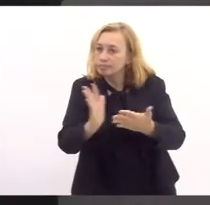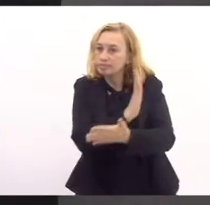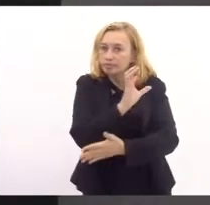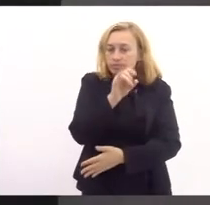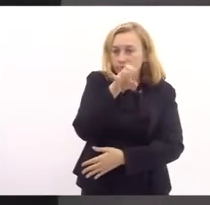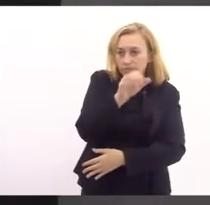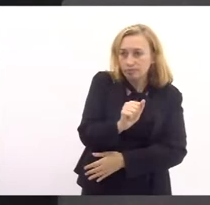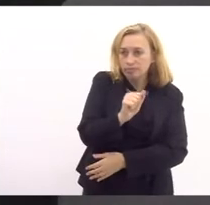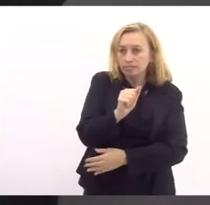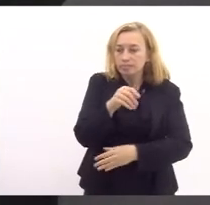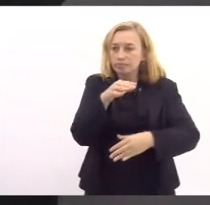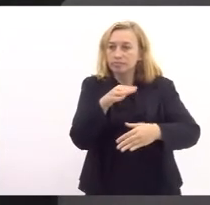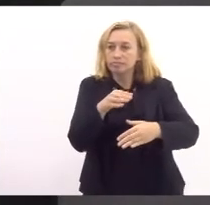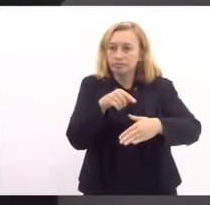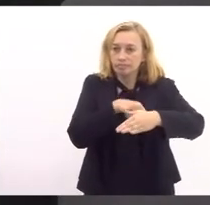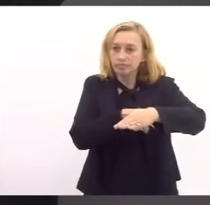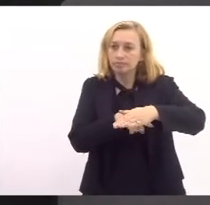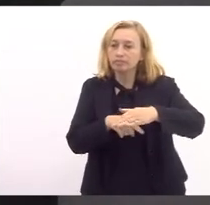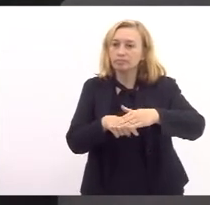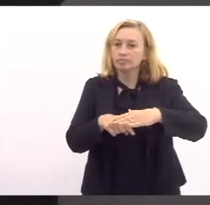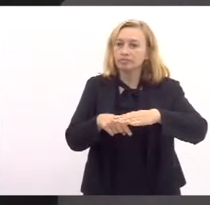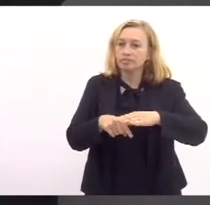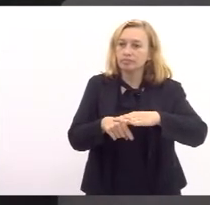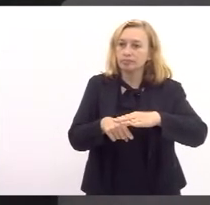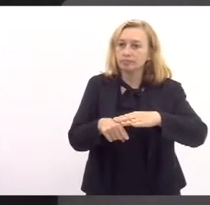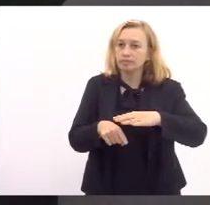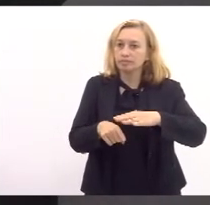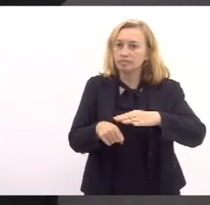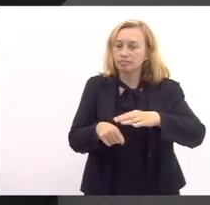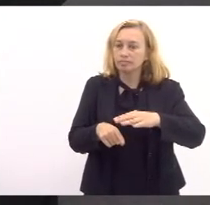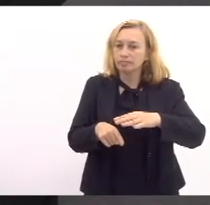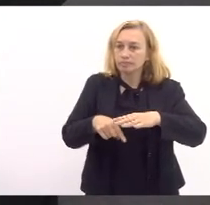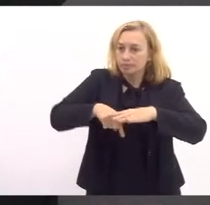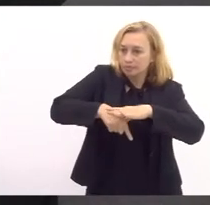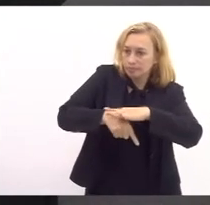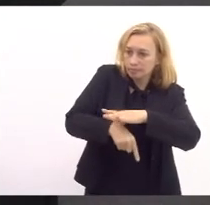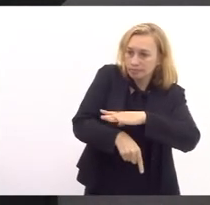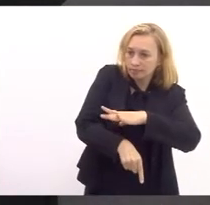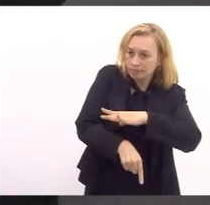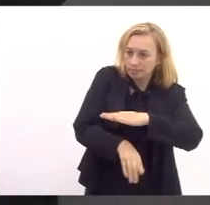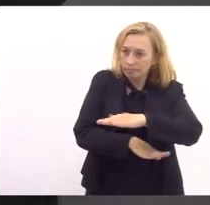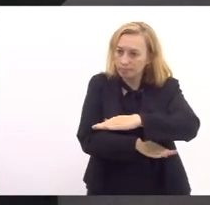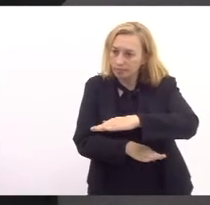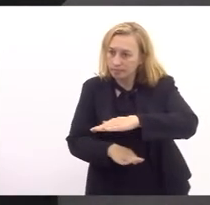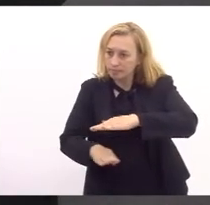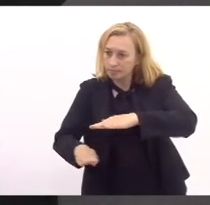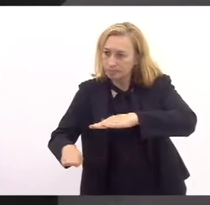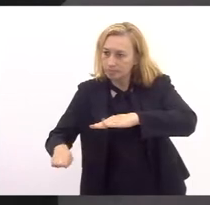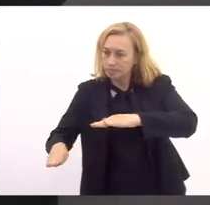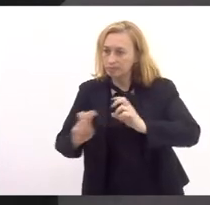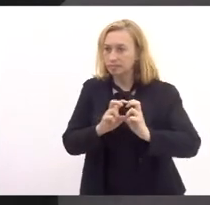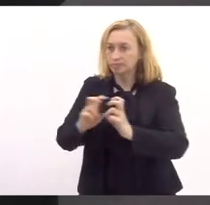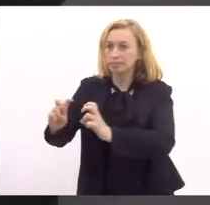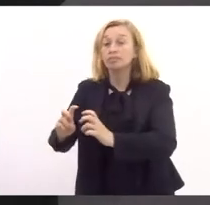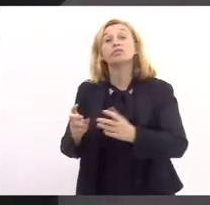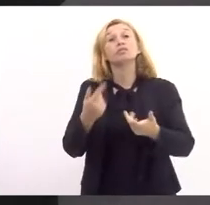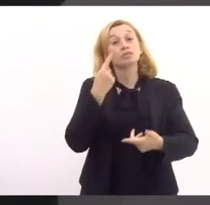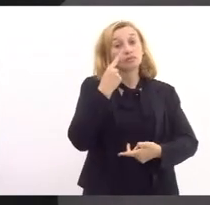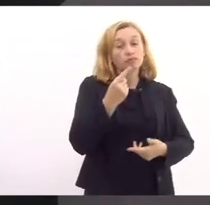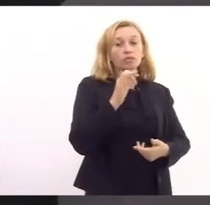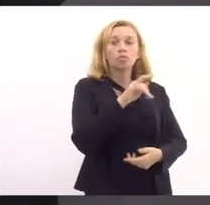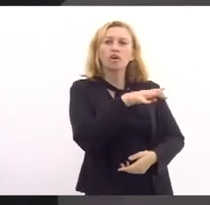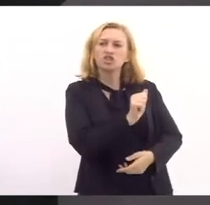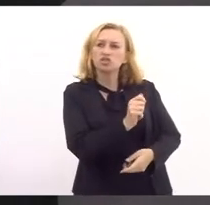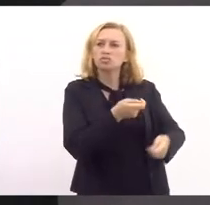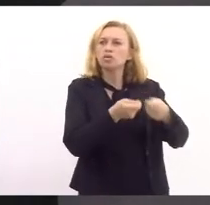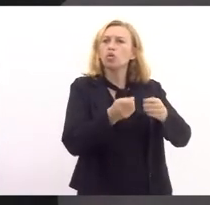ser subterrâneo, etc., etc. Isso tem que ser uma ação concertada com uma agência. Como é que a